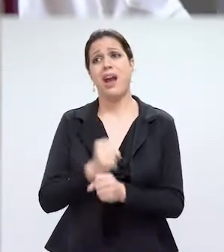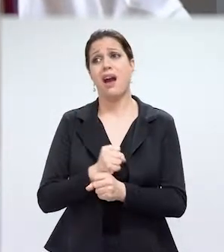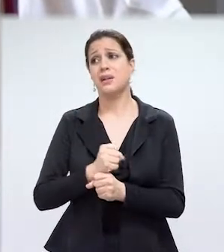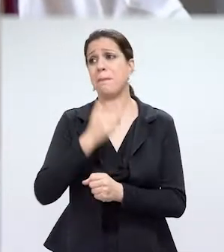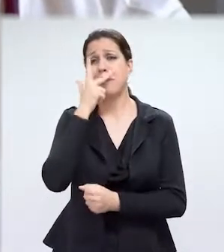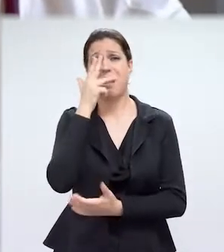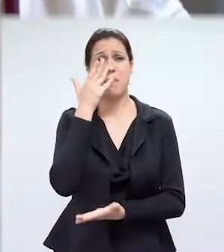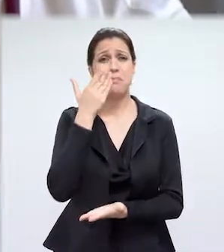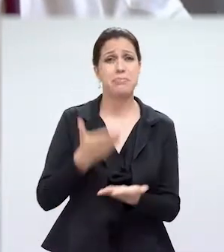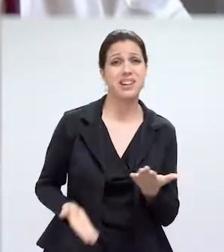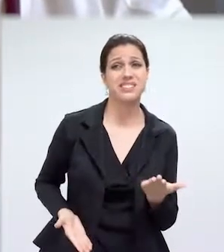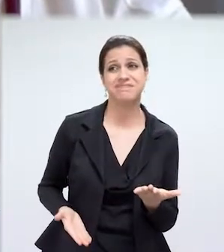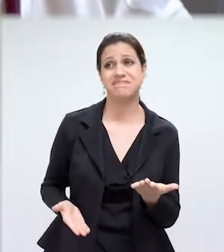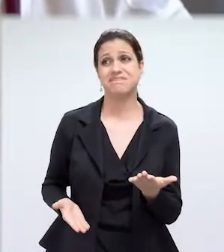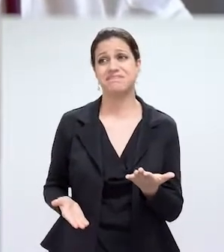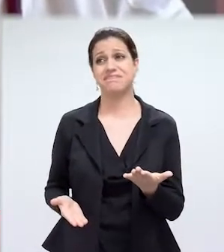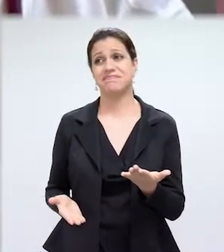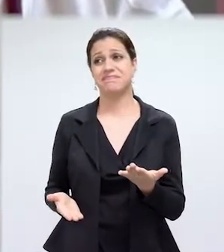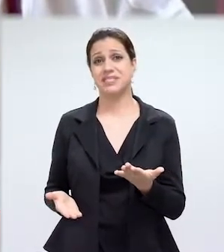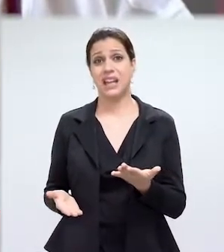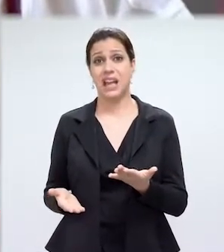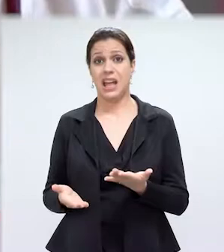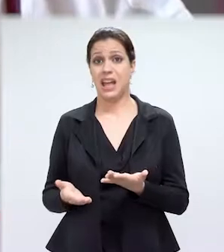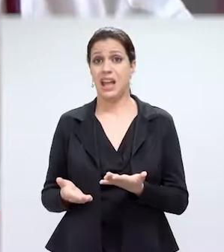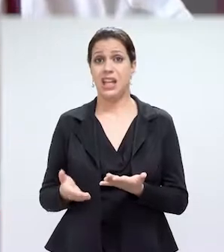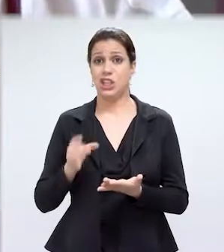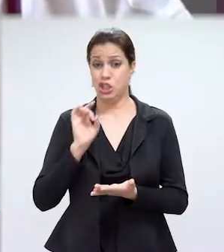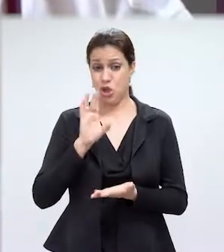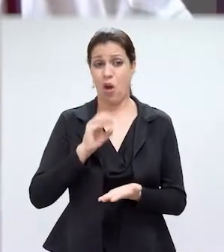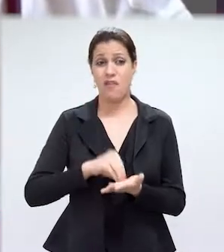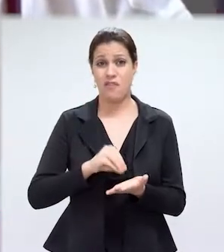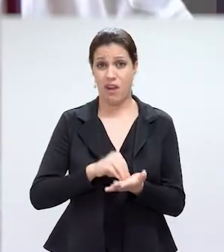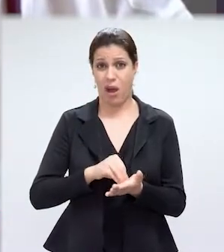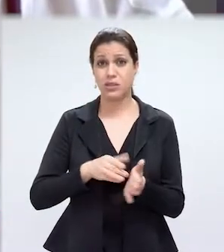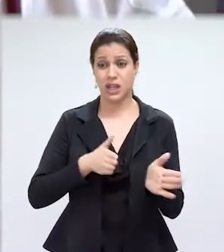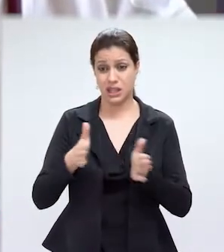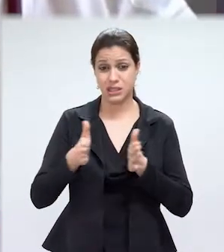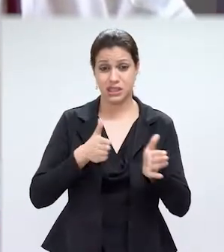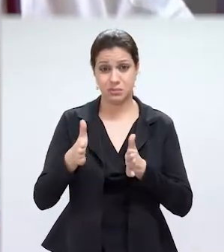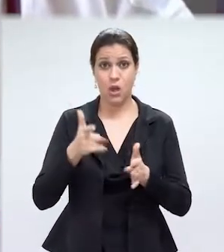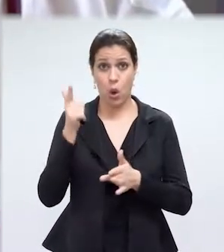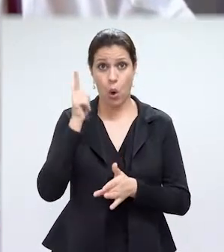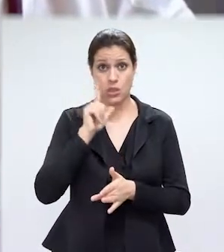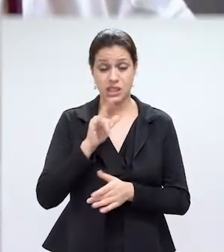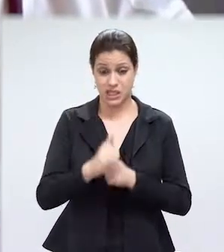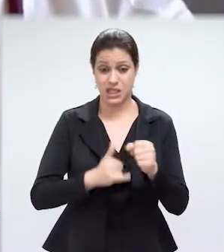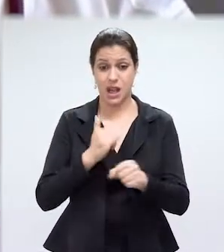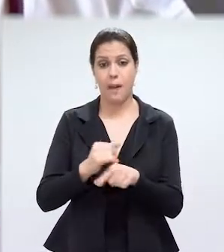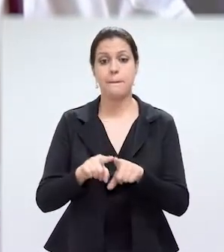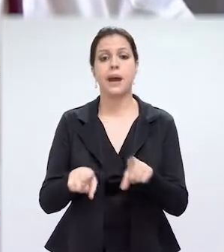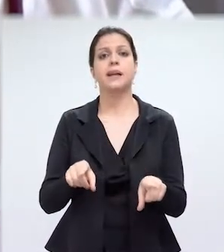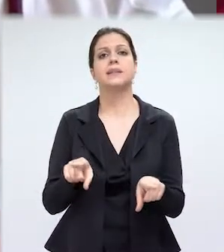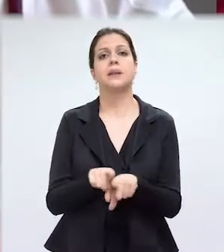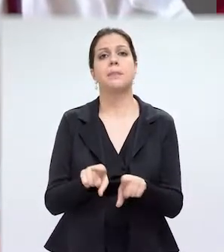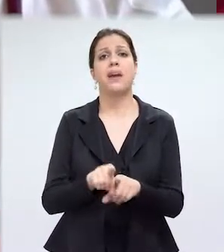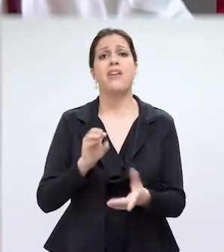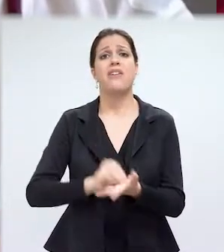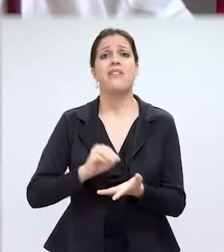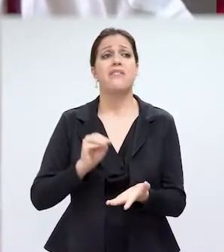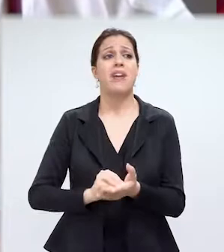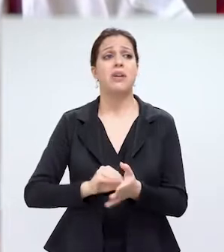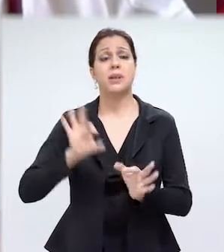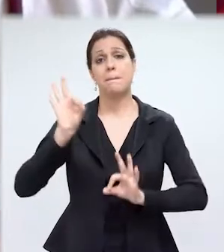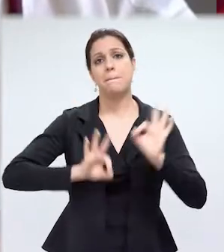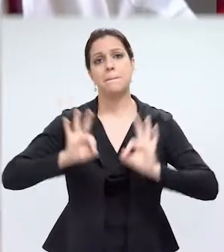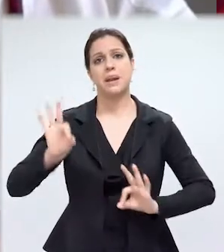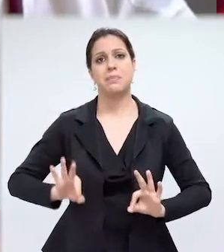gente fala que 2020 acabou sendo um ano perdido. E eu não vou falar só por conta da falta de acesso, não, até acrescentaria